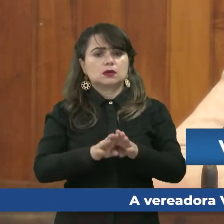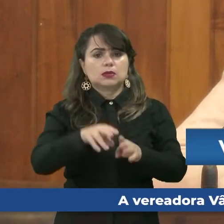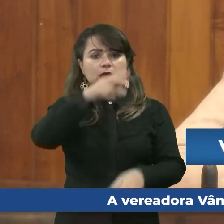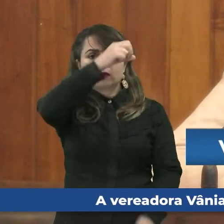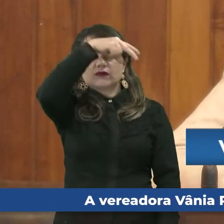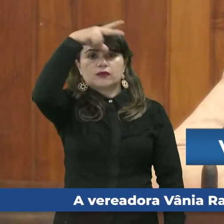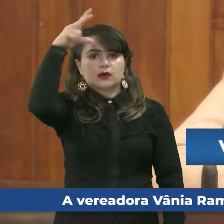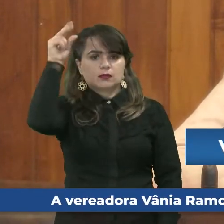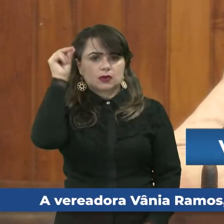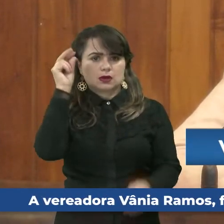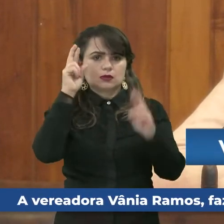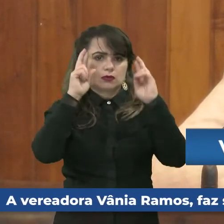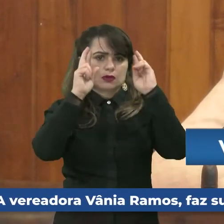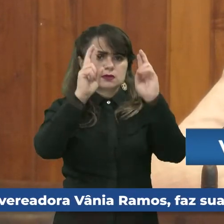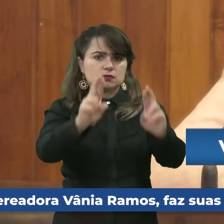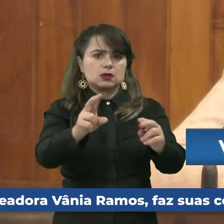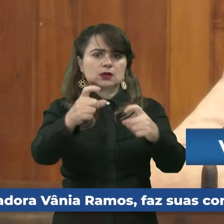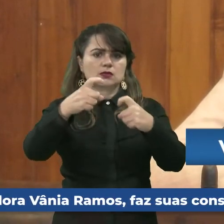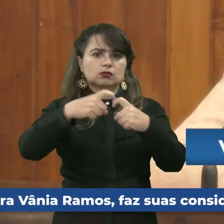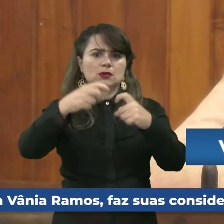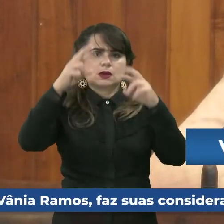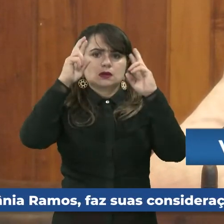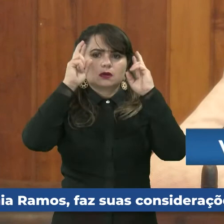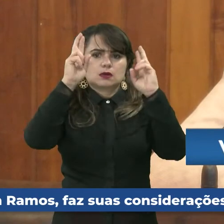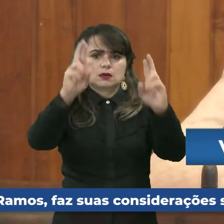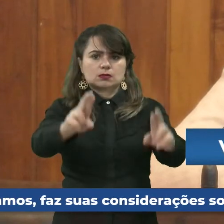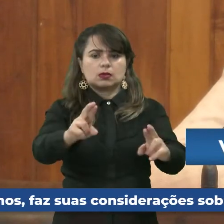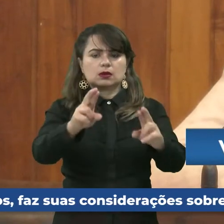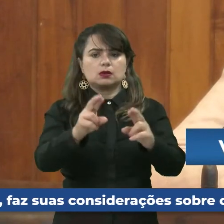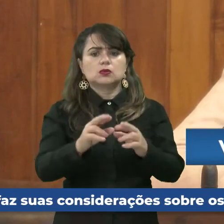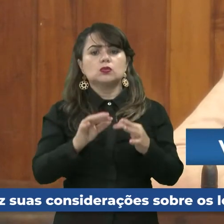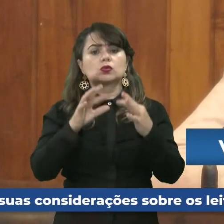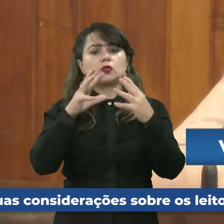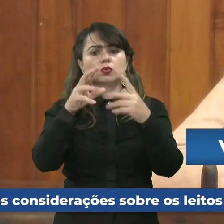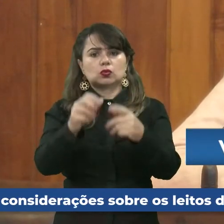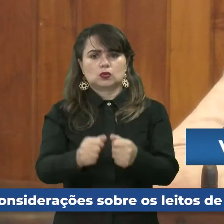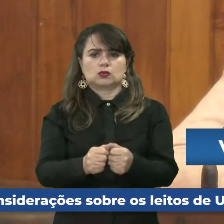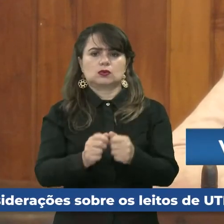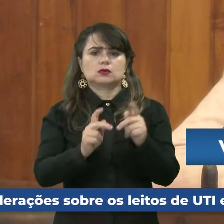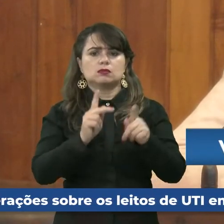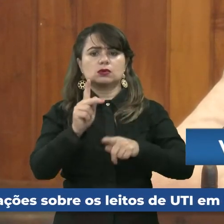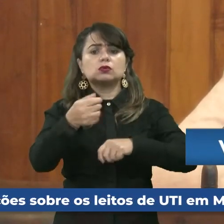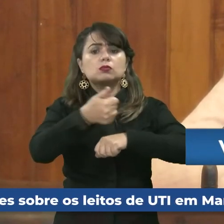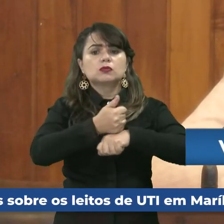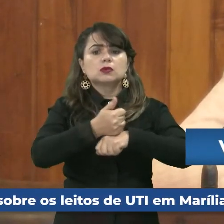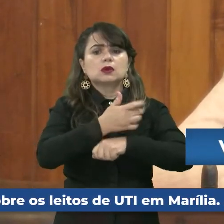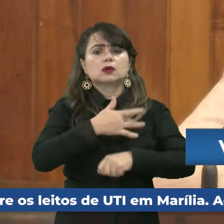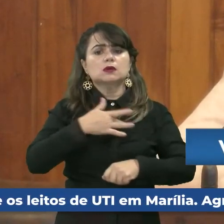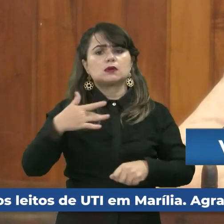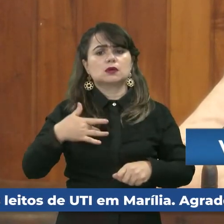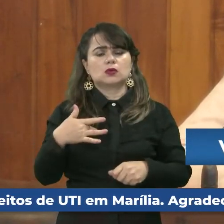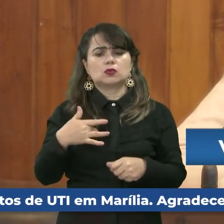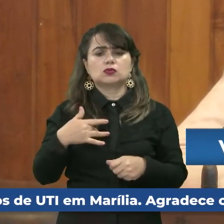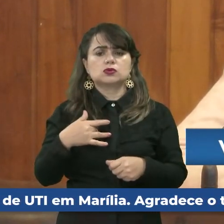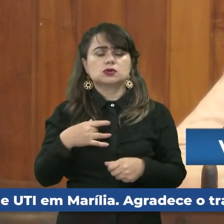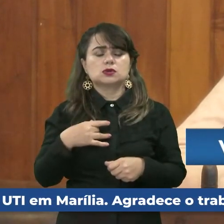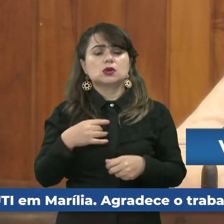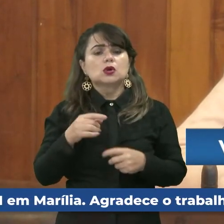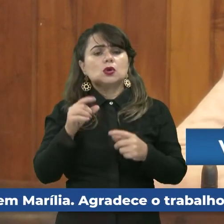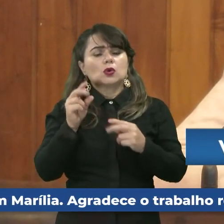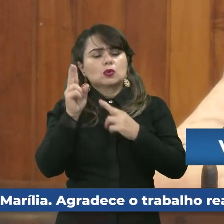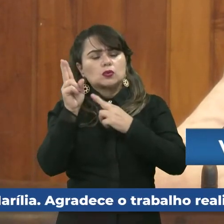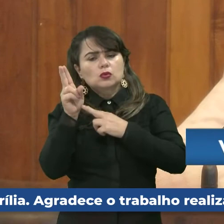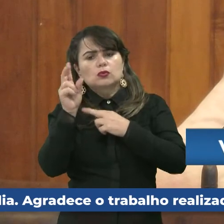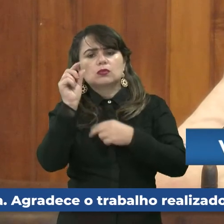os médicos que estão na linha de frente. Vocês estão ali, ó, dia, noite, às vezes, muitas das vezes, sem dormir, para